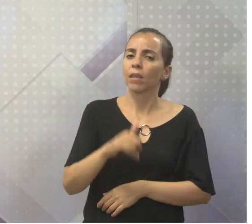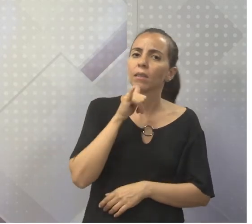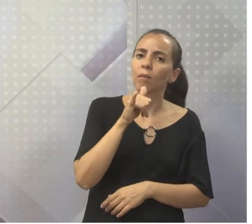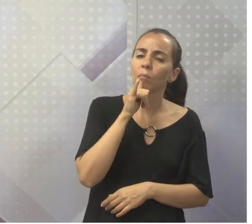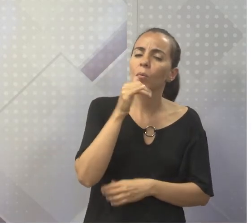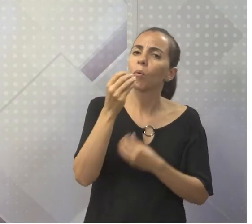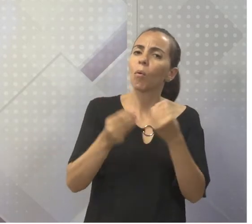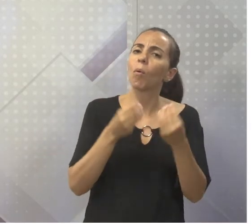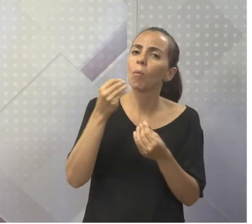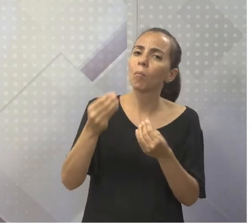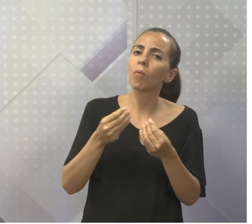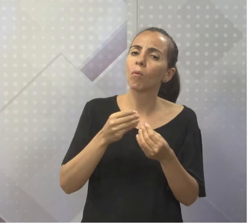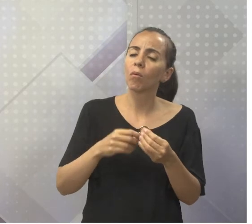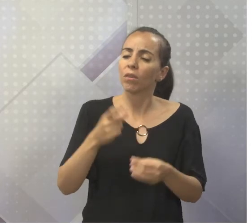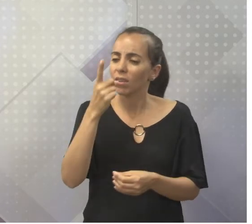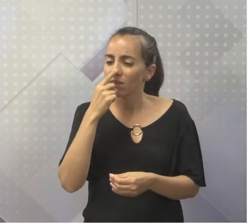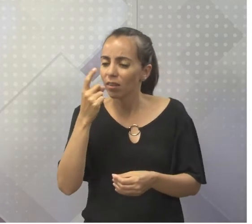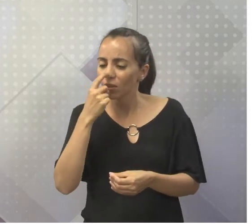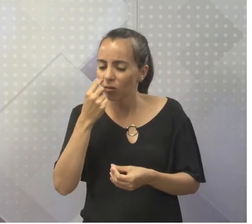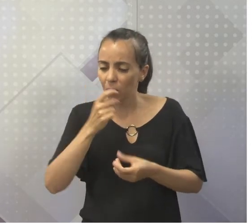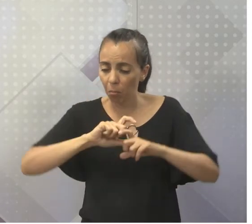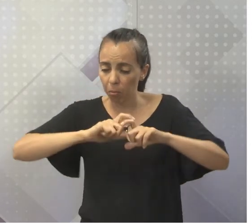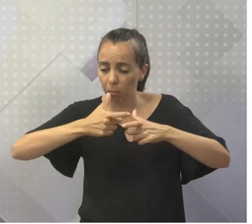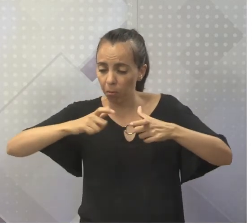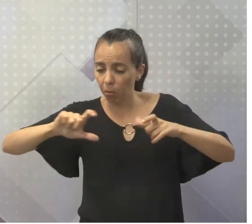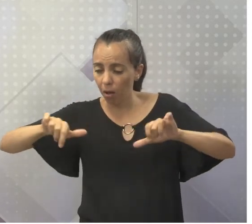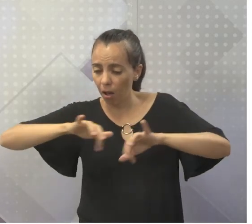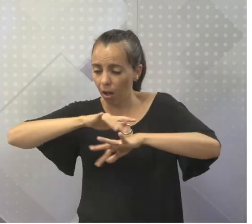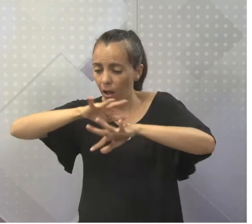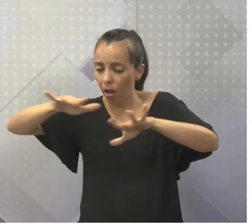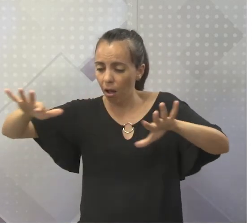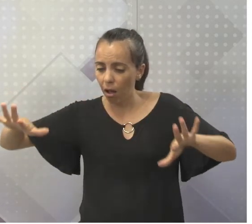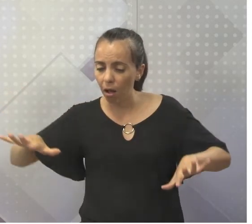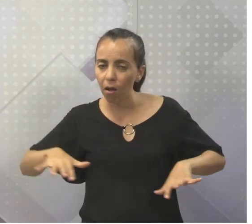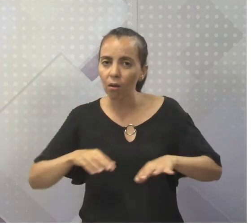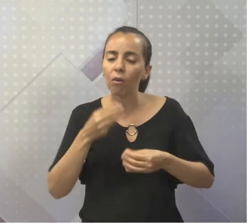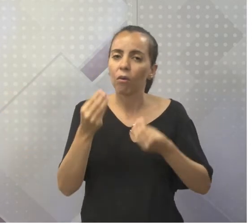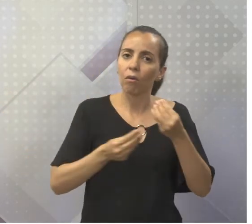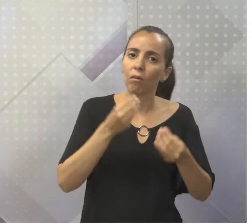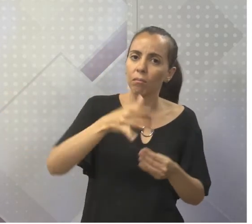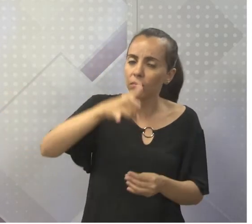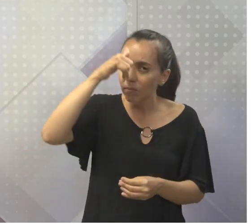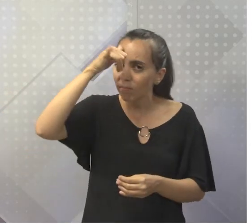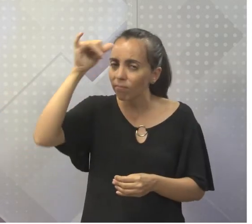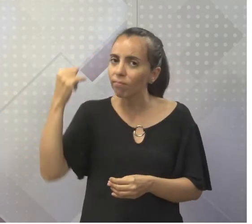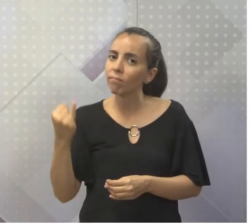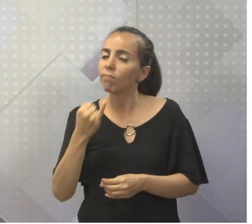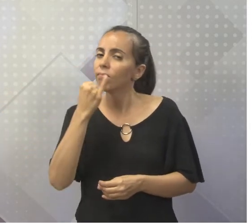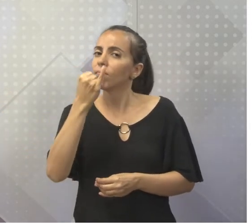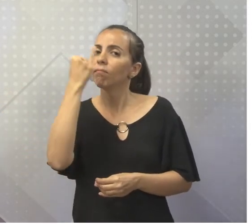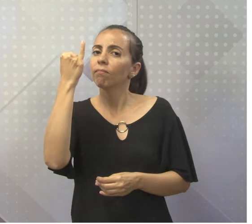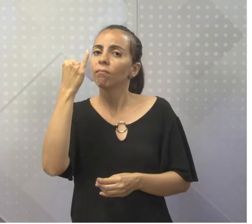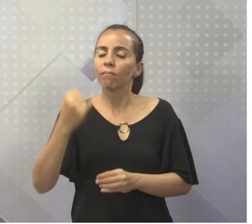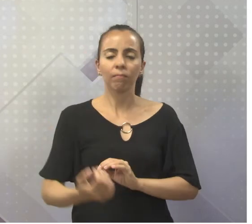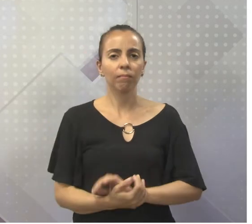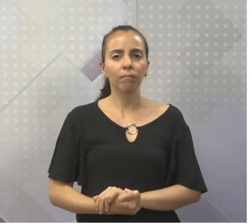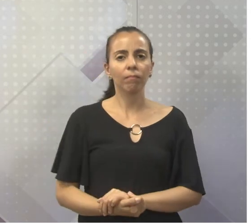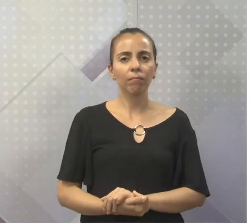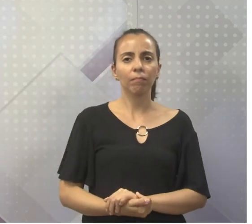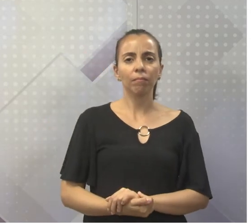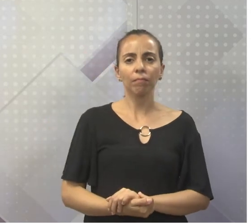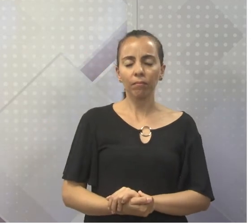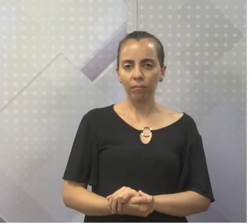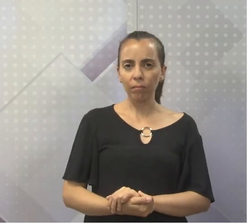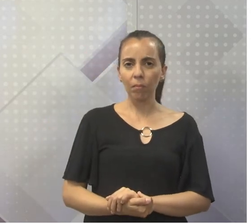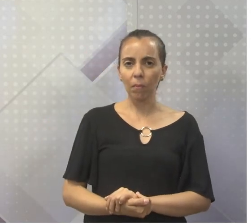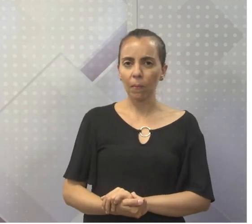cima né aí aqui o esgoto aqui ó desperdício a poluição em racionalidade que vergonha em causa grávida na natureza